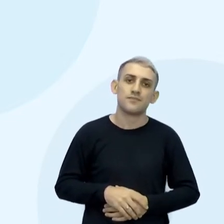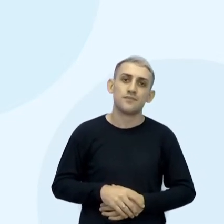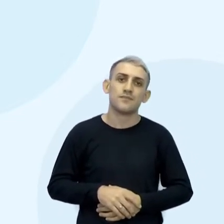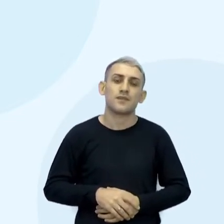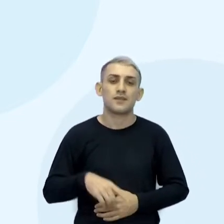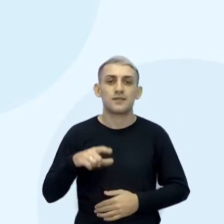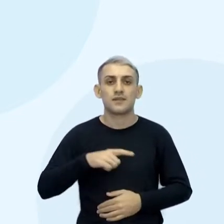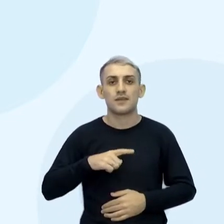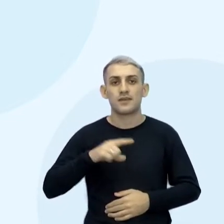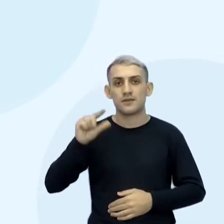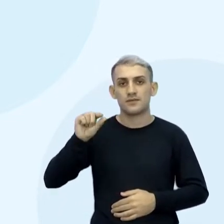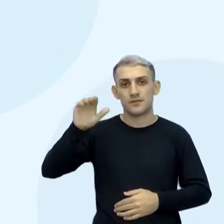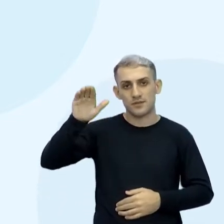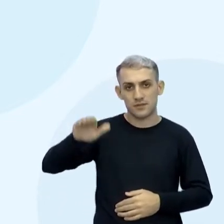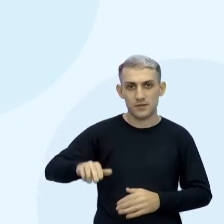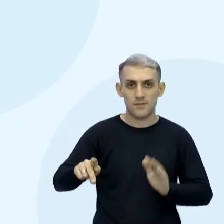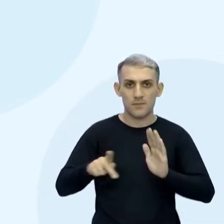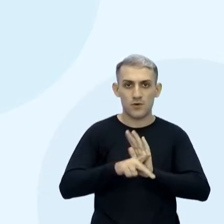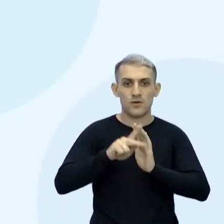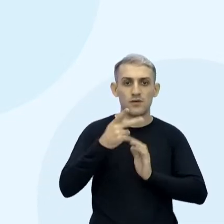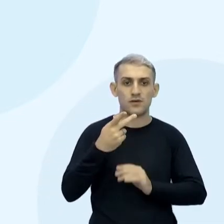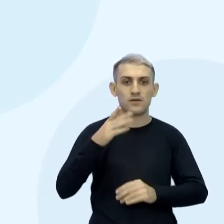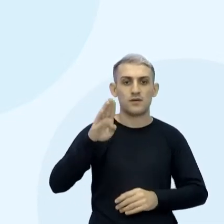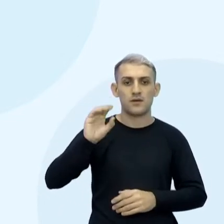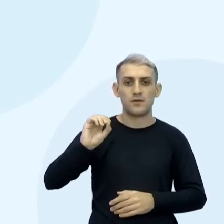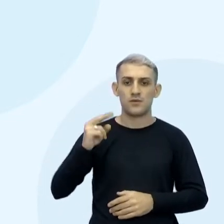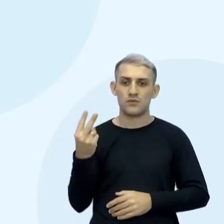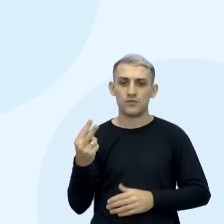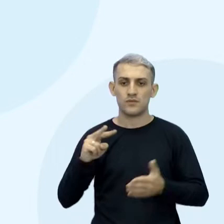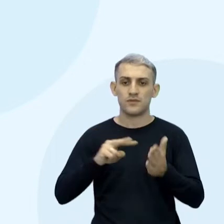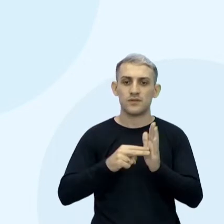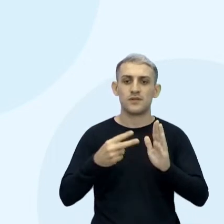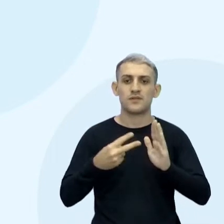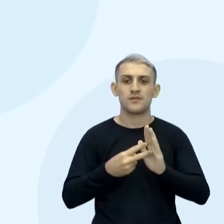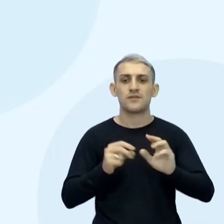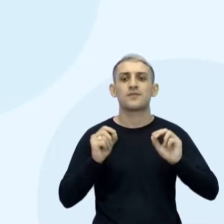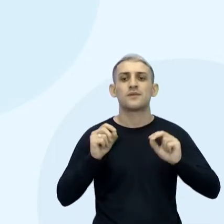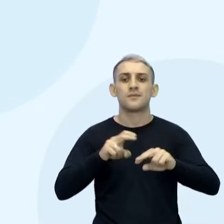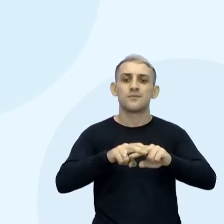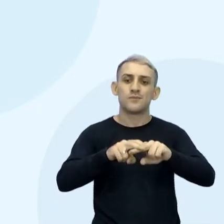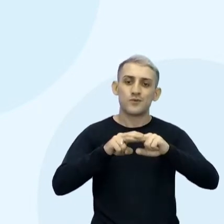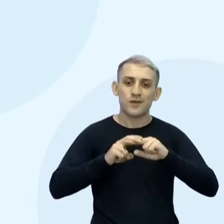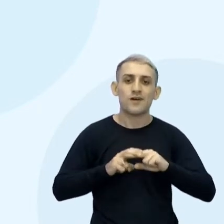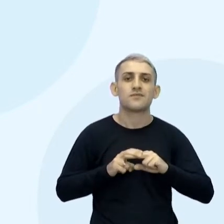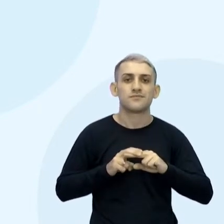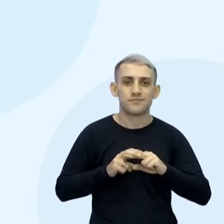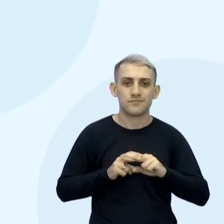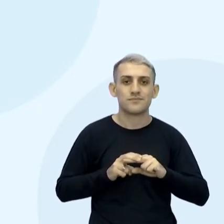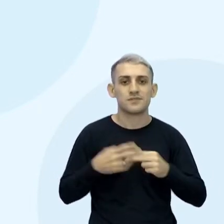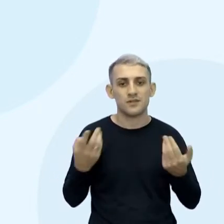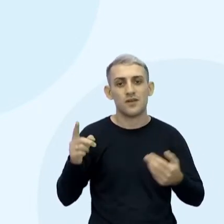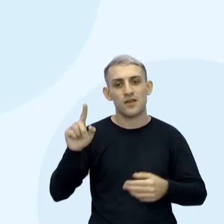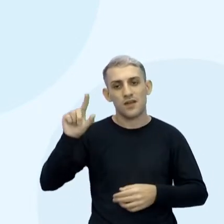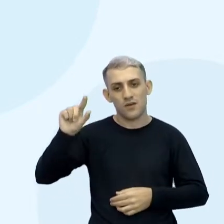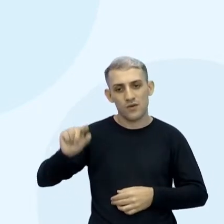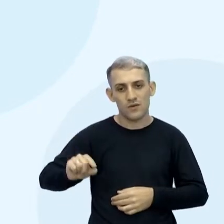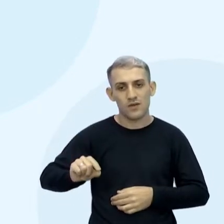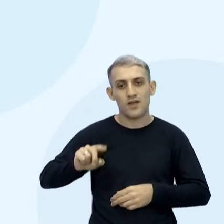essa diminuição da hemoglobina oxigenada é uma consequência. Então, essa diminuição é